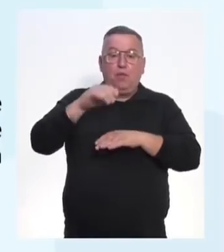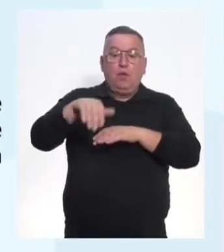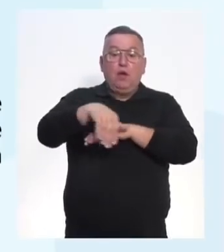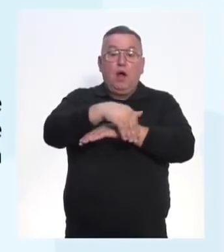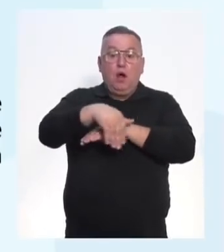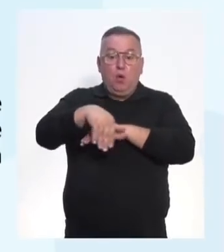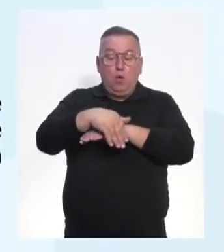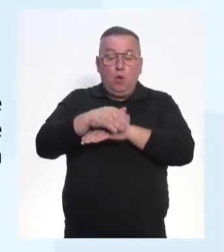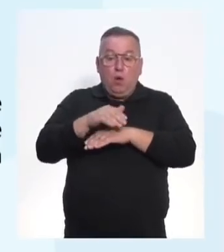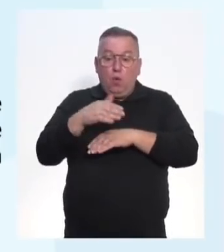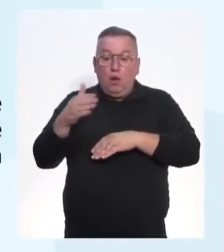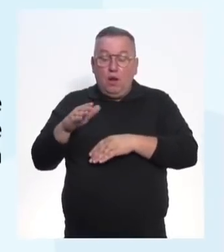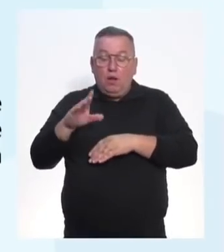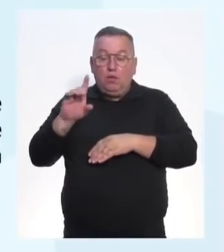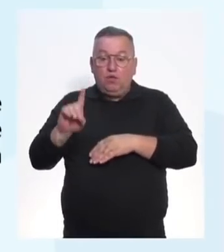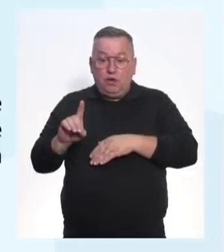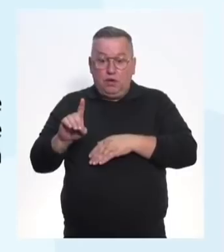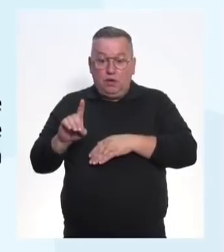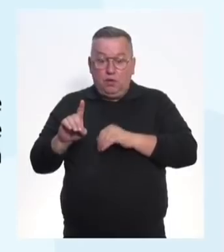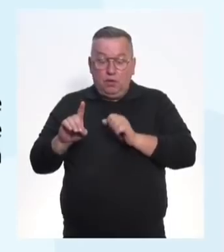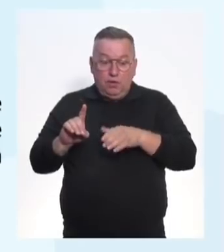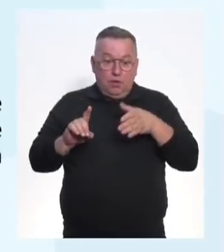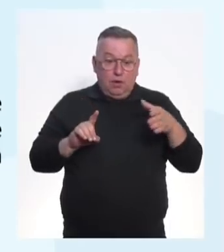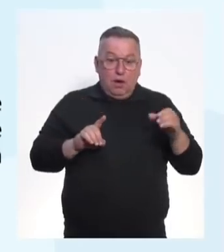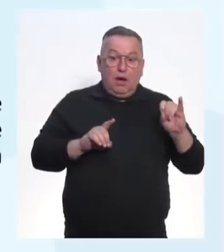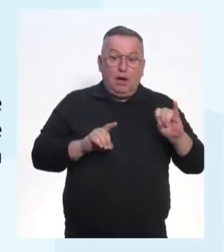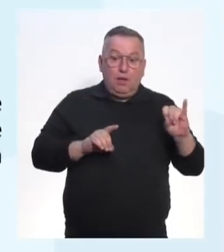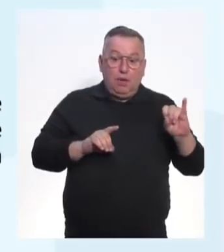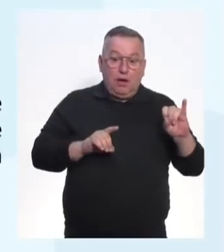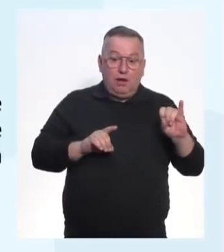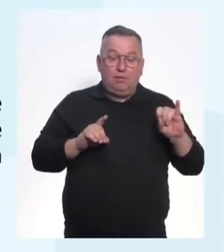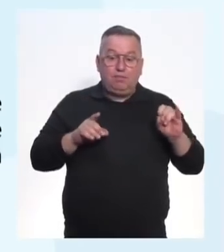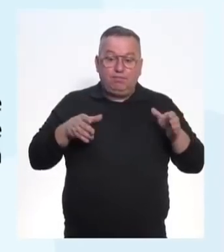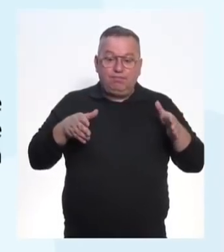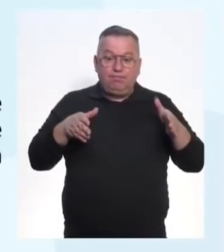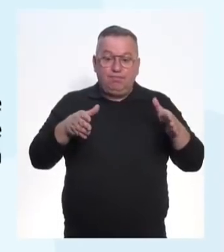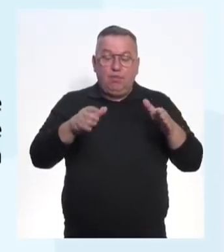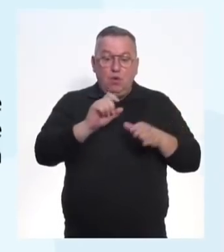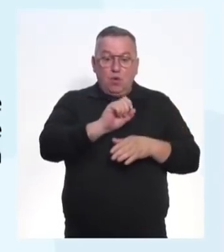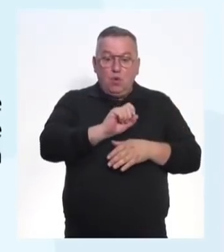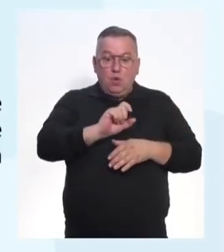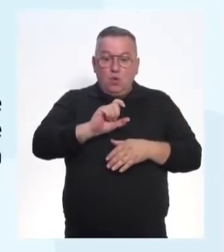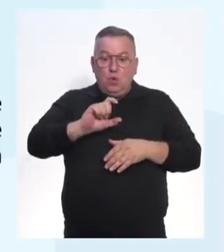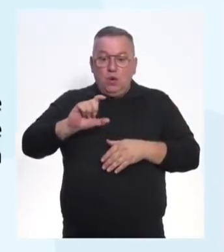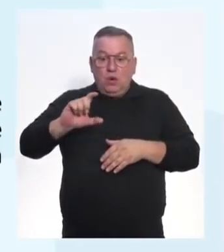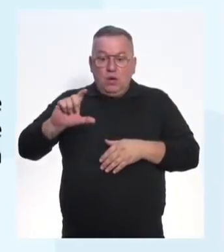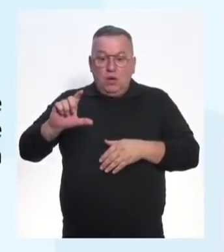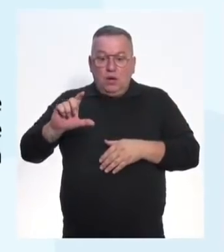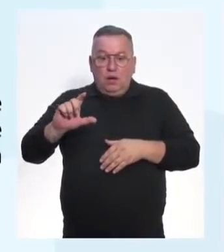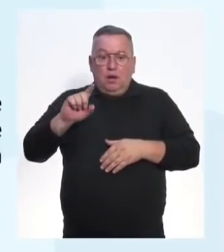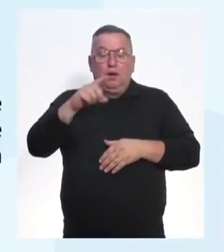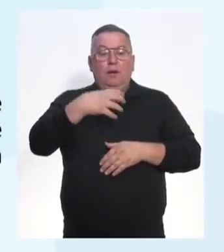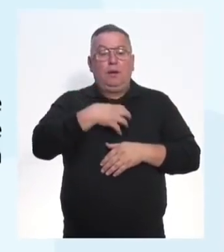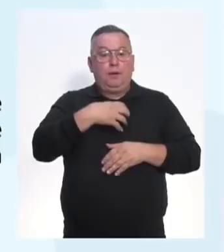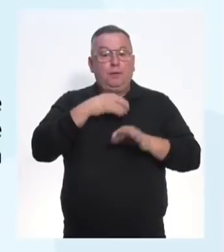lado direito é par, do lado esquerdo é ímpar, né, se for crescente. Então, essa forma de organização.